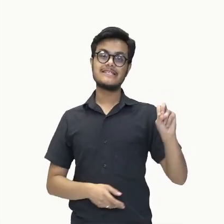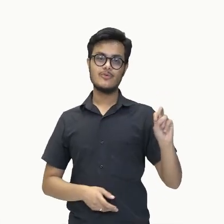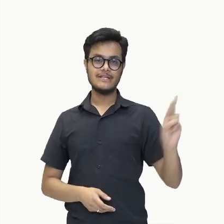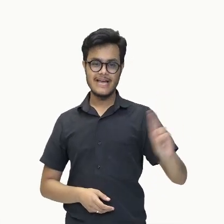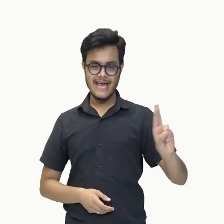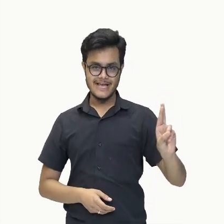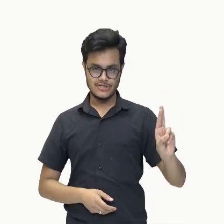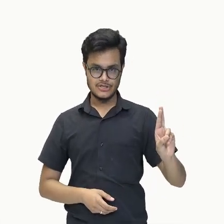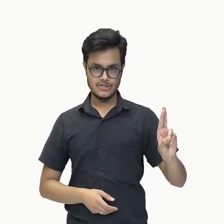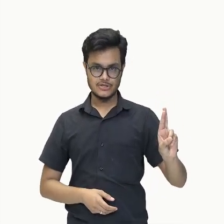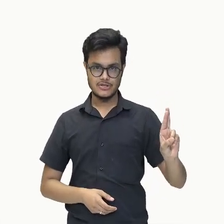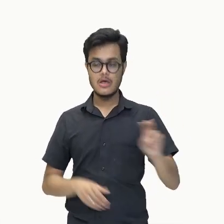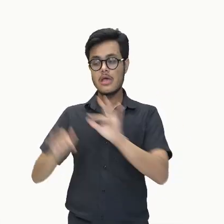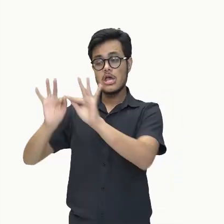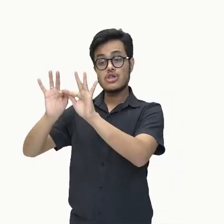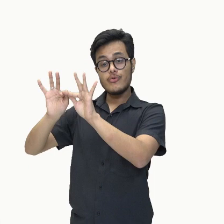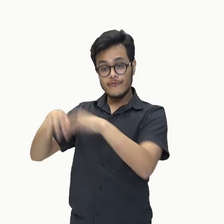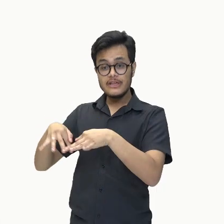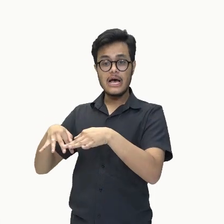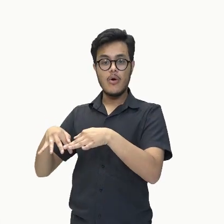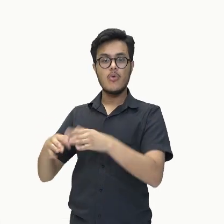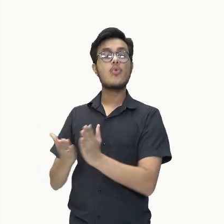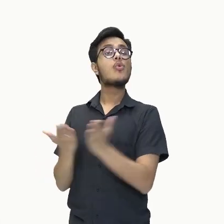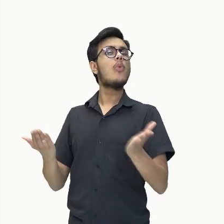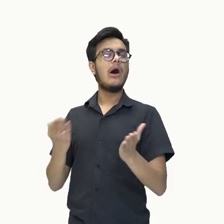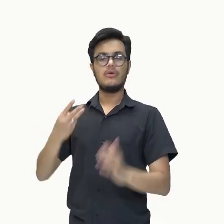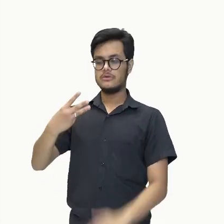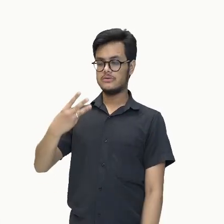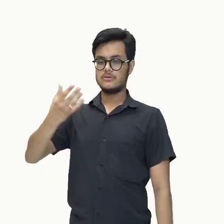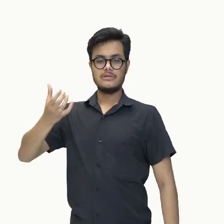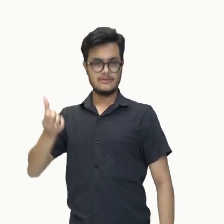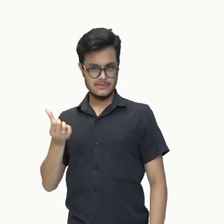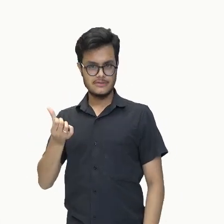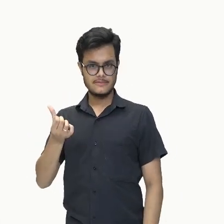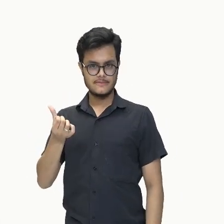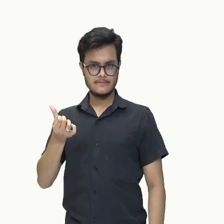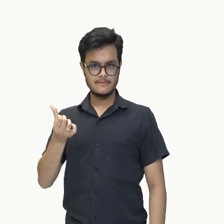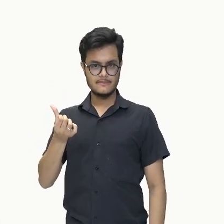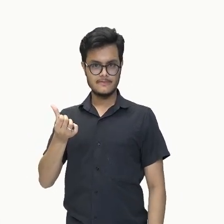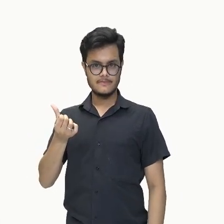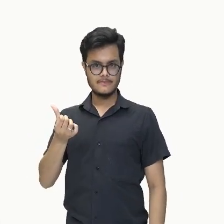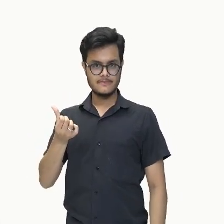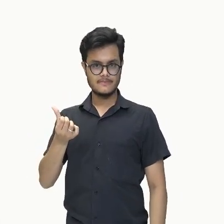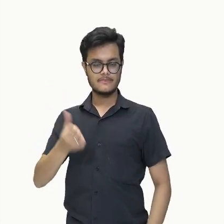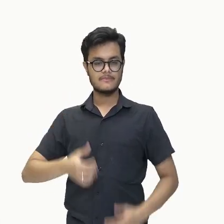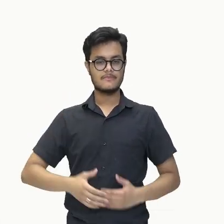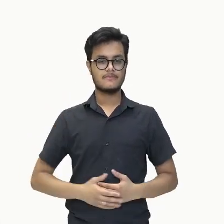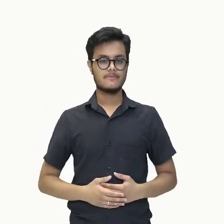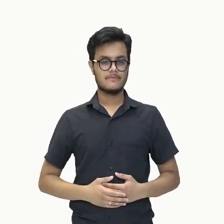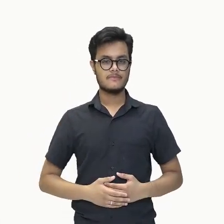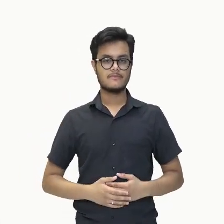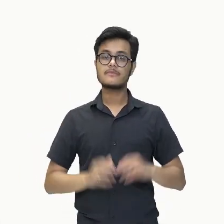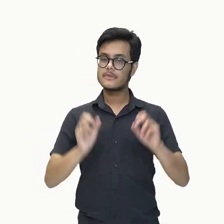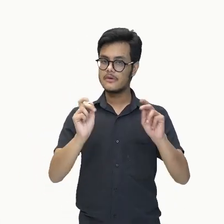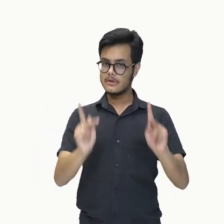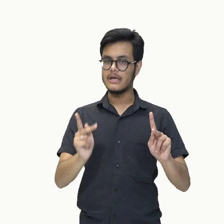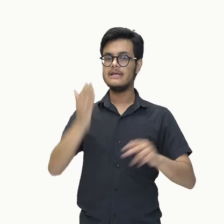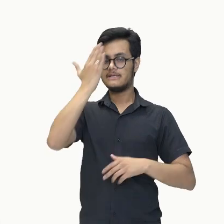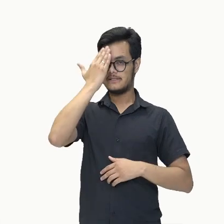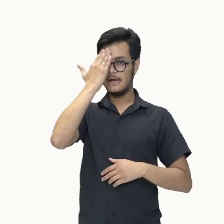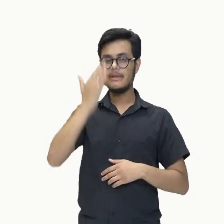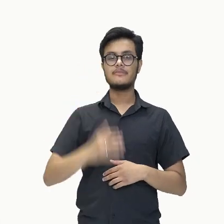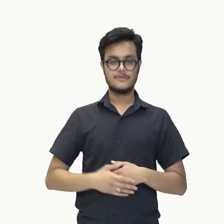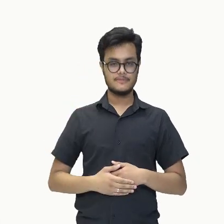preço inicial, logo no início do problema, que é de quanto? O preço inicial é de R$